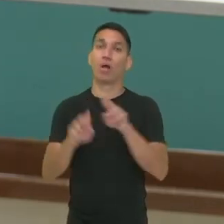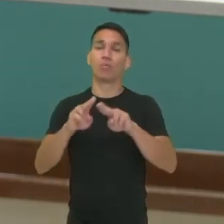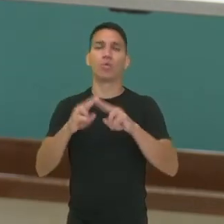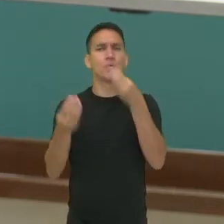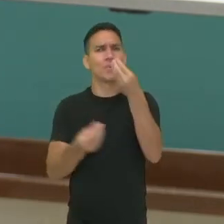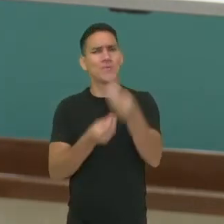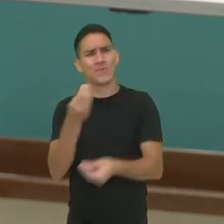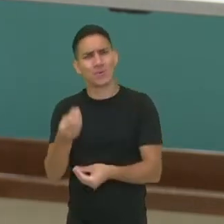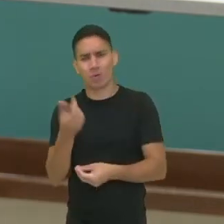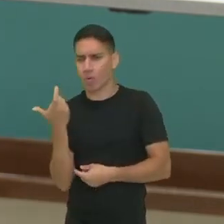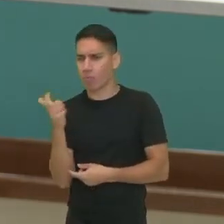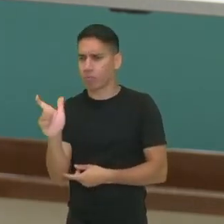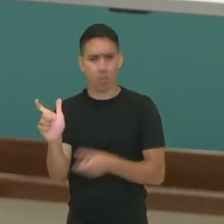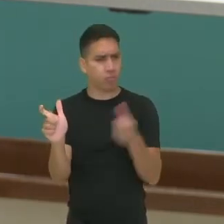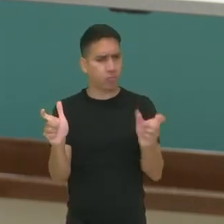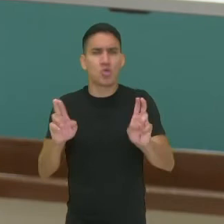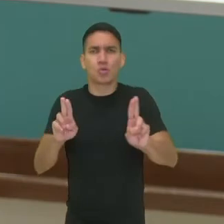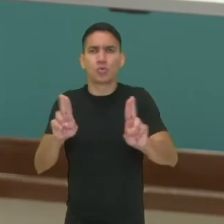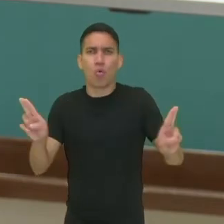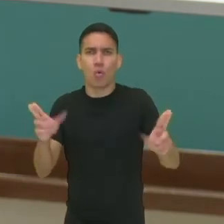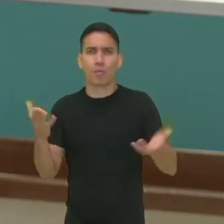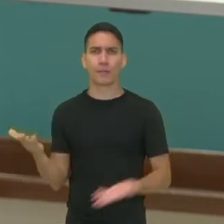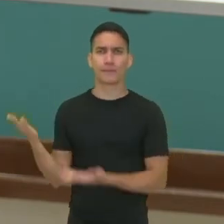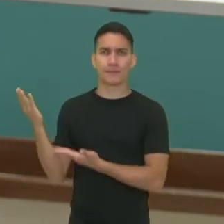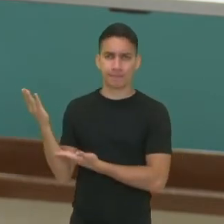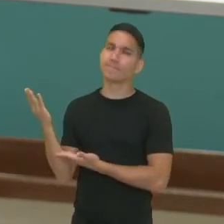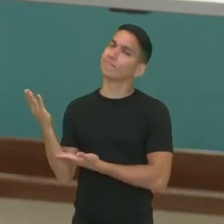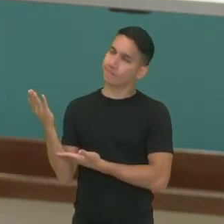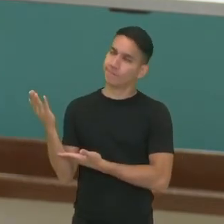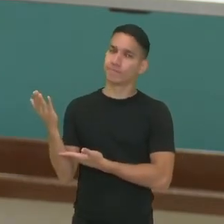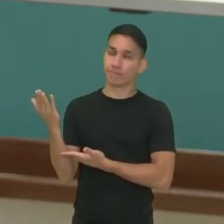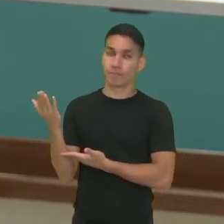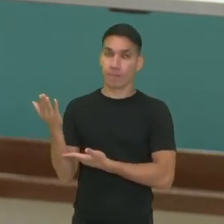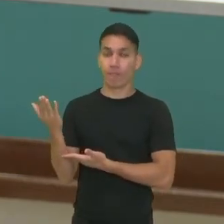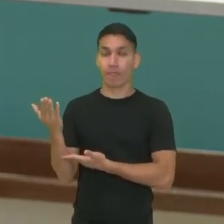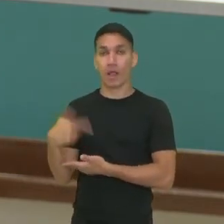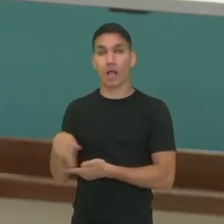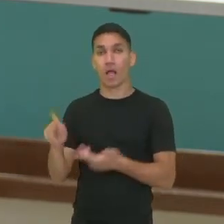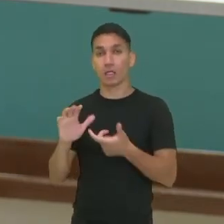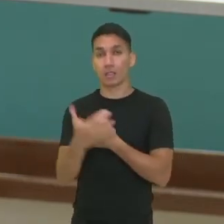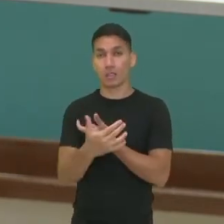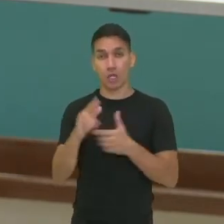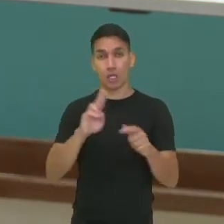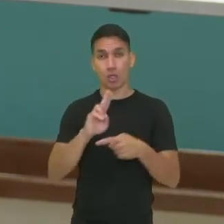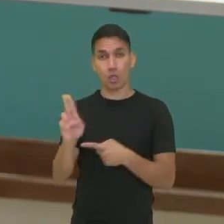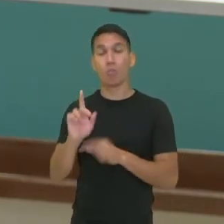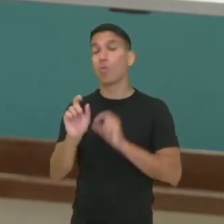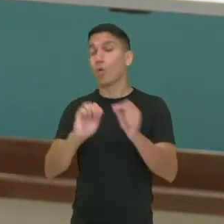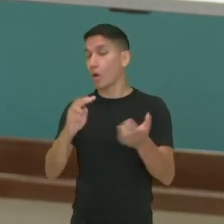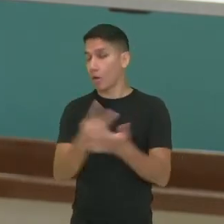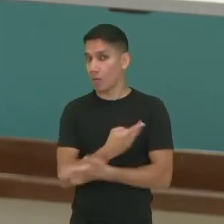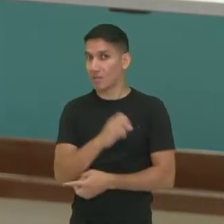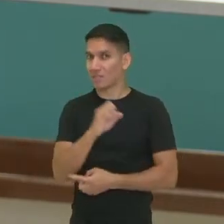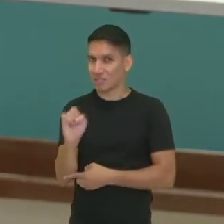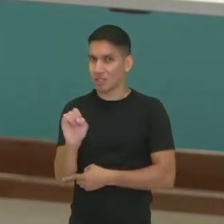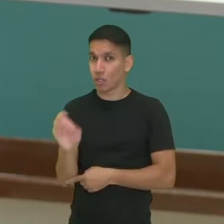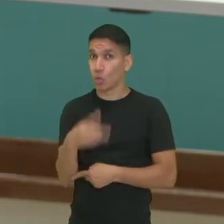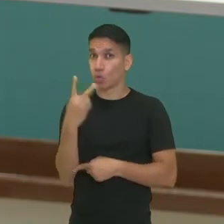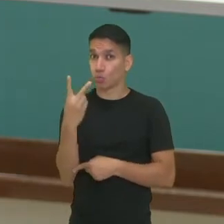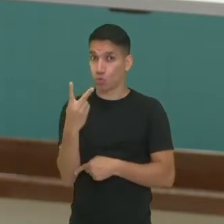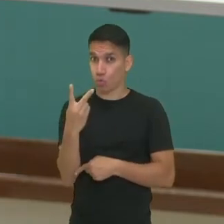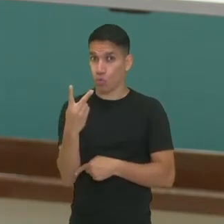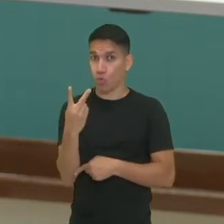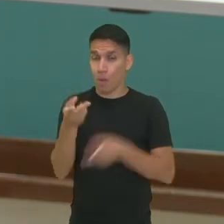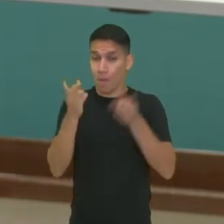nós vamos nomear estas substâncias? A nomenclatura passa pelo seguinte: quando os 2 ligantes estão no